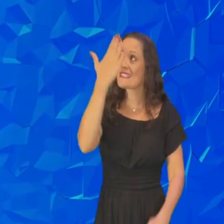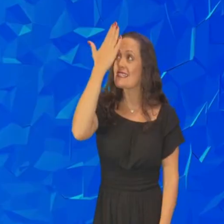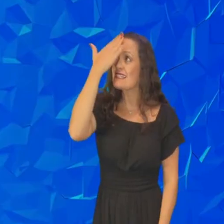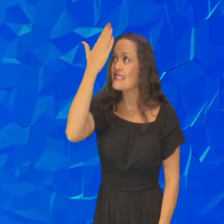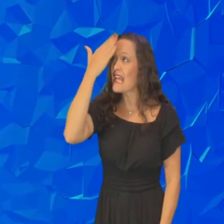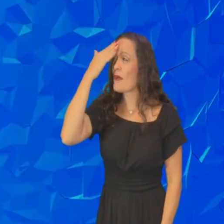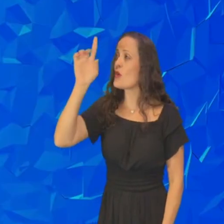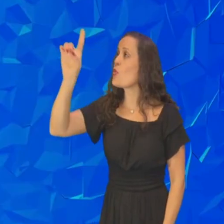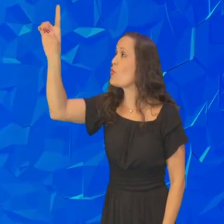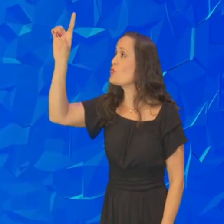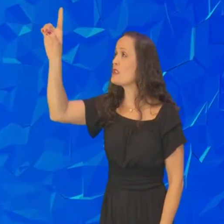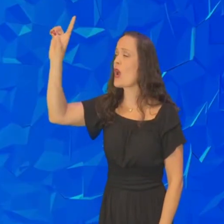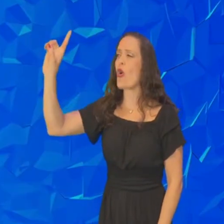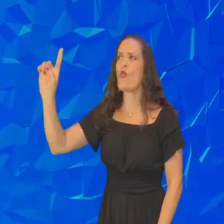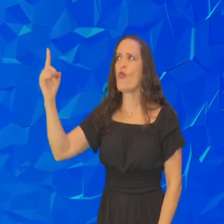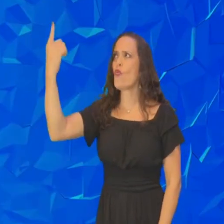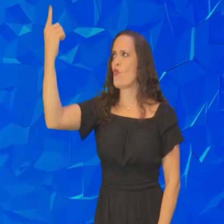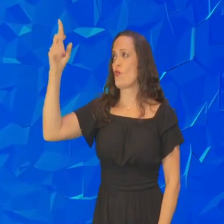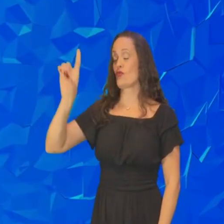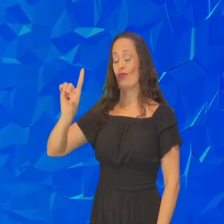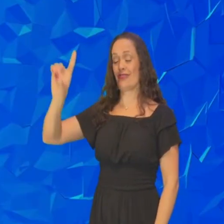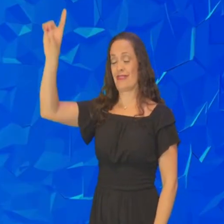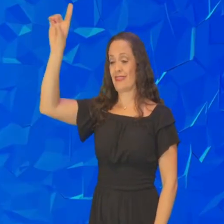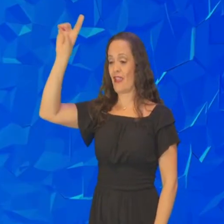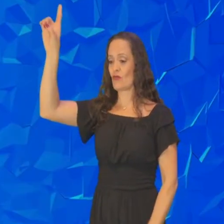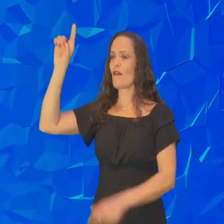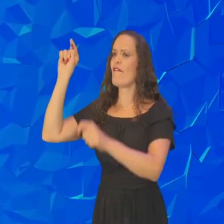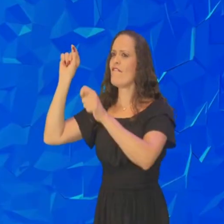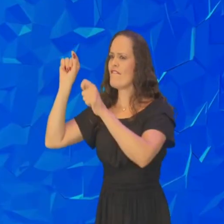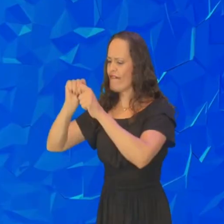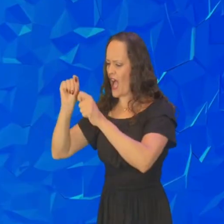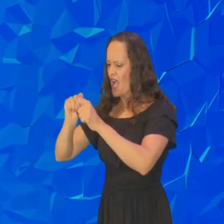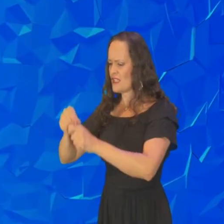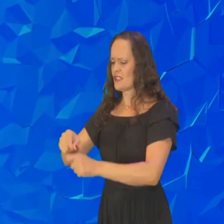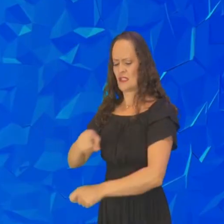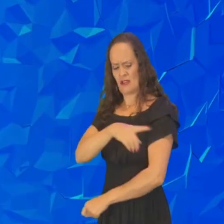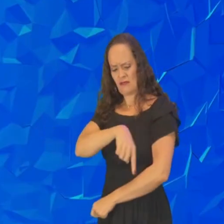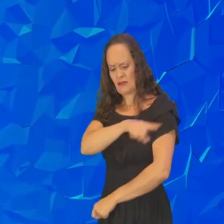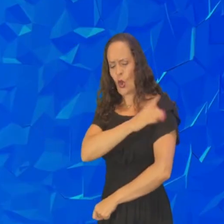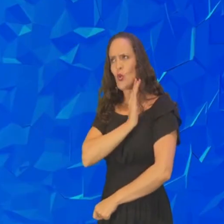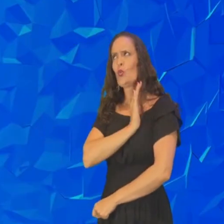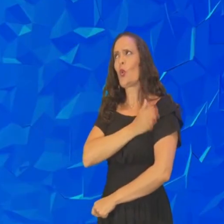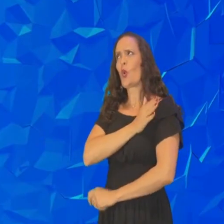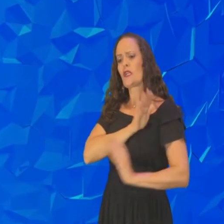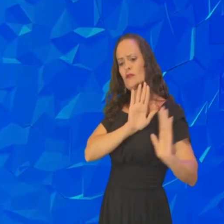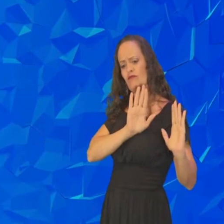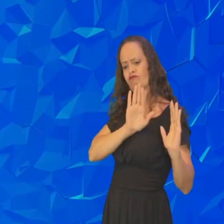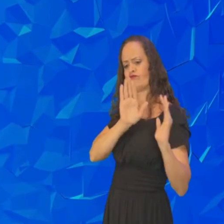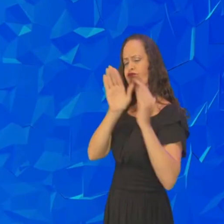Tu, Senhor, és Deus, e que fizeste o coração deles voltar para Ti.